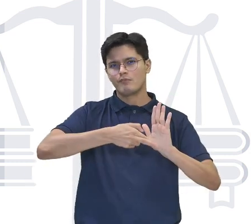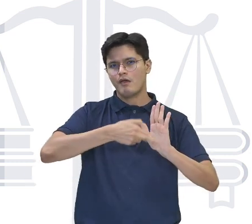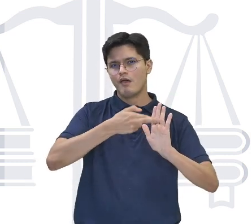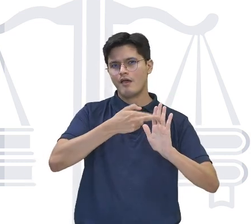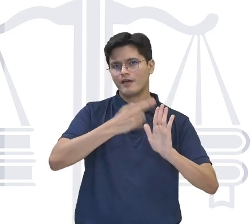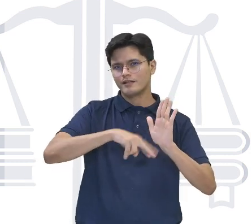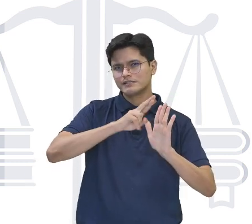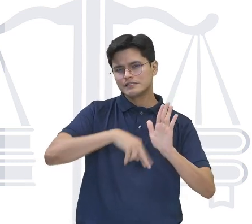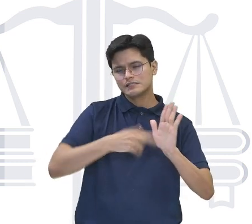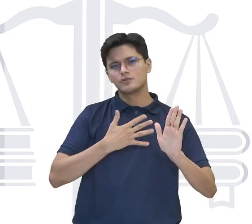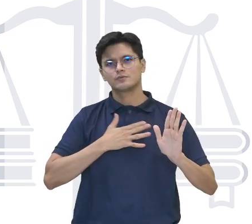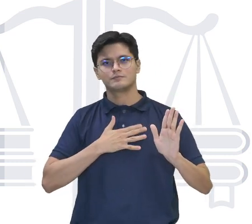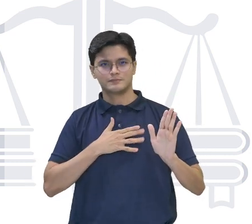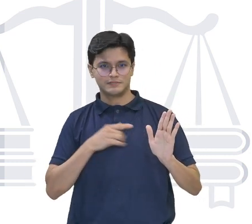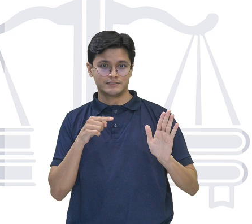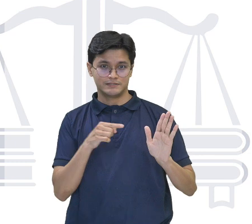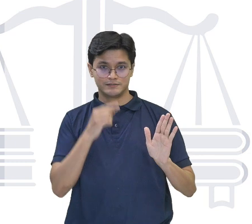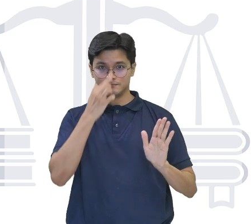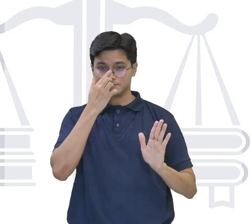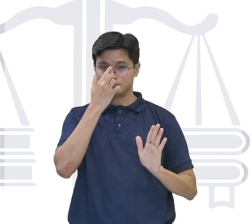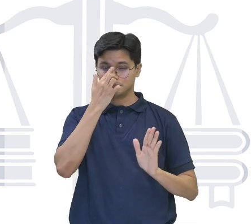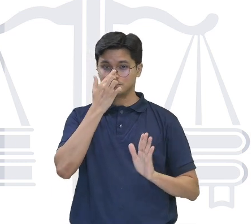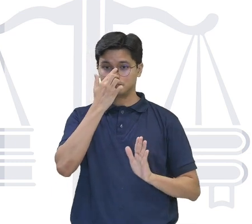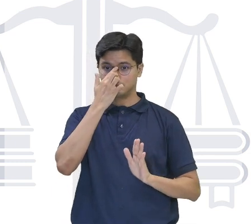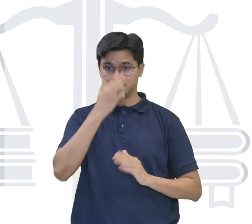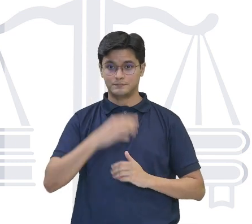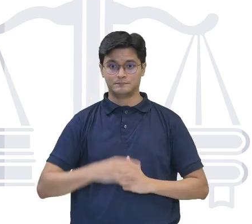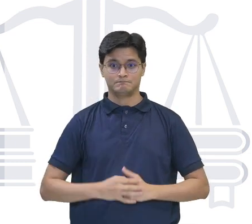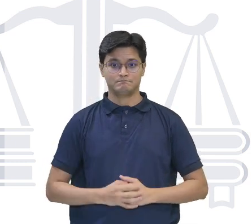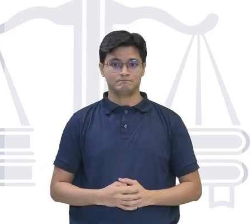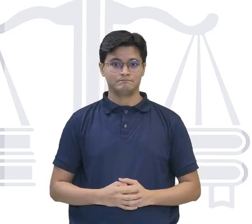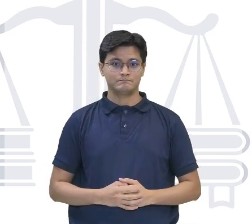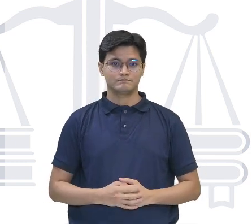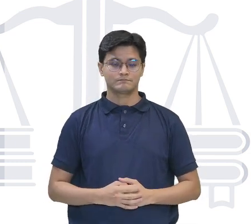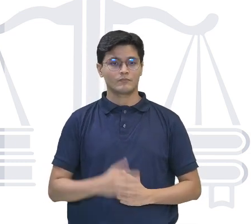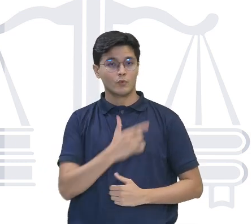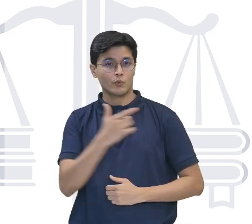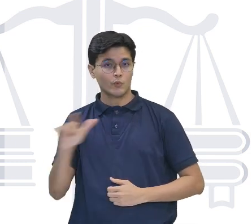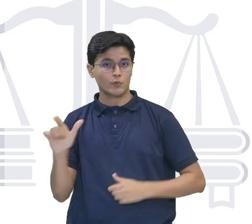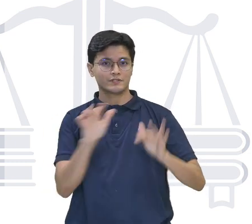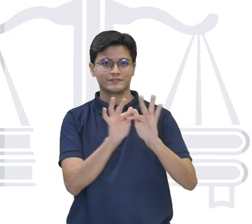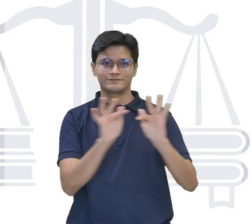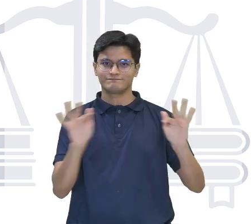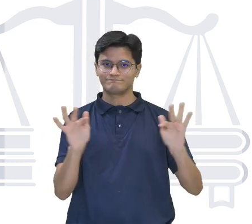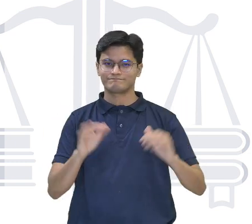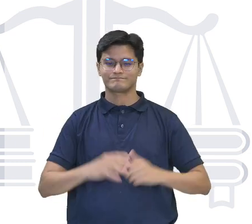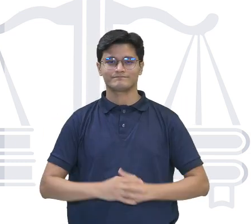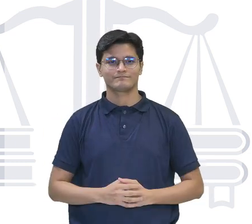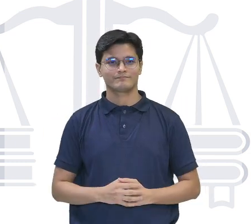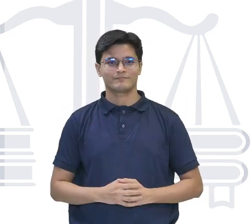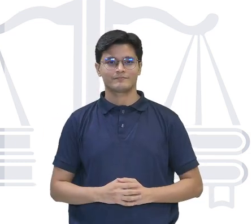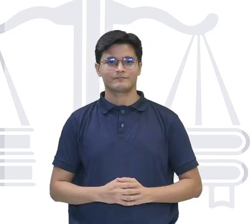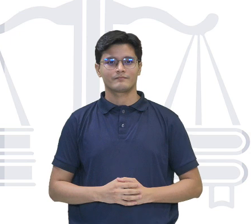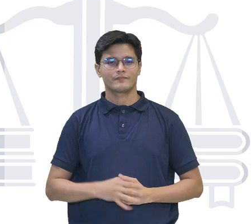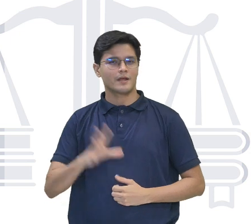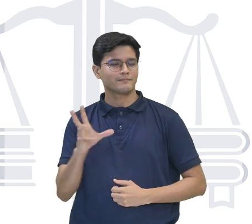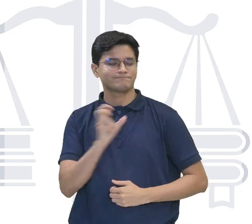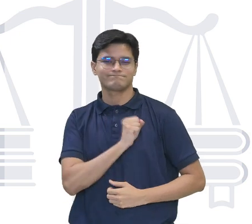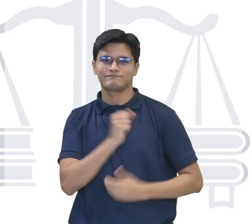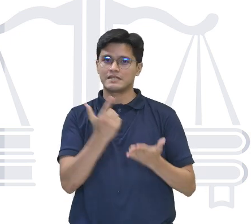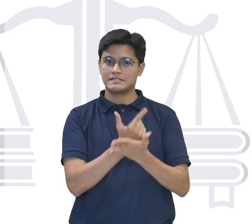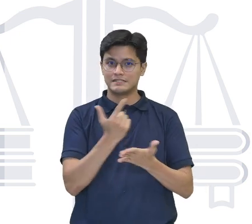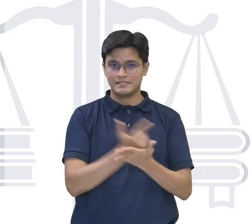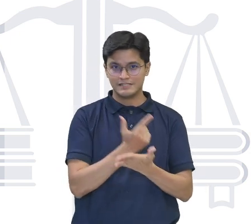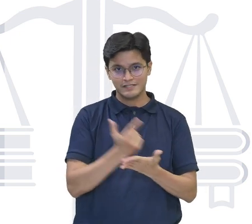uma satisfação para os nossos estudantes, não é verdade? E olha só a outra frase: eu adorei o livro Dom Casmurro.